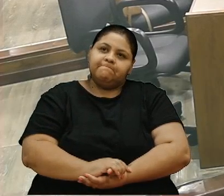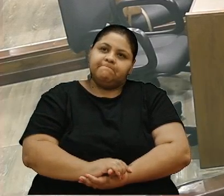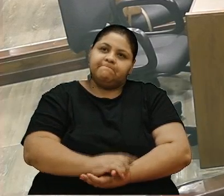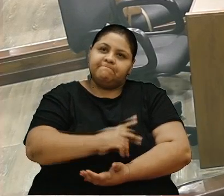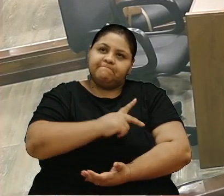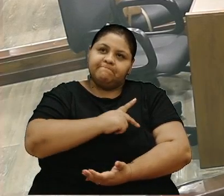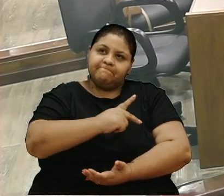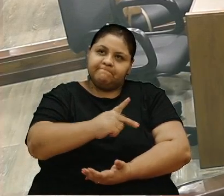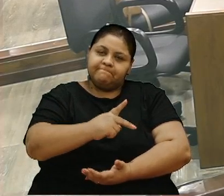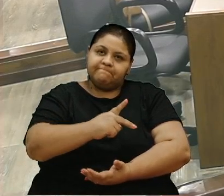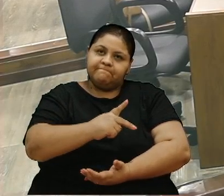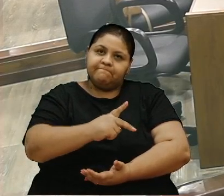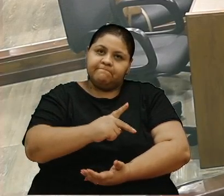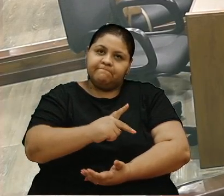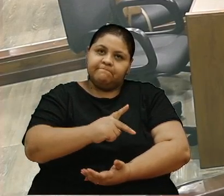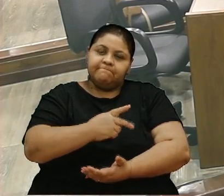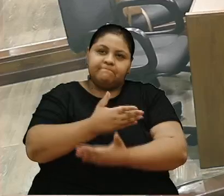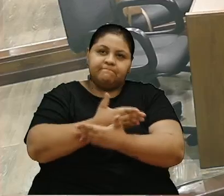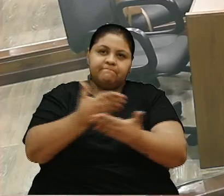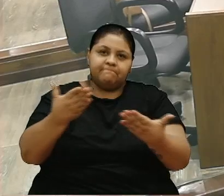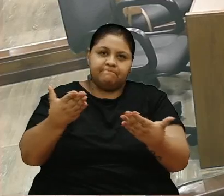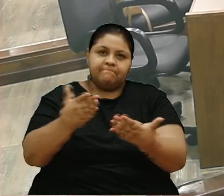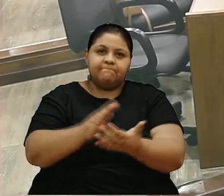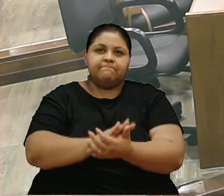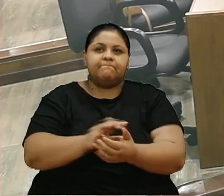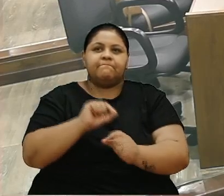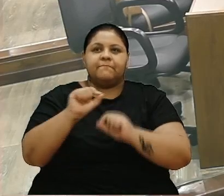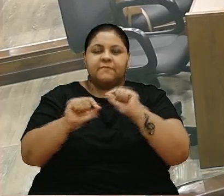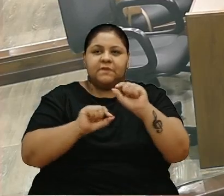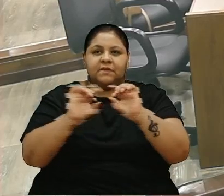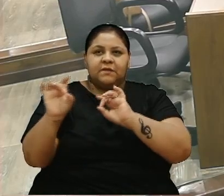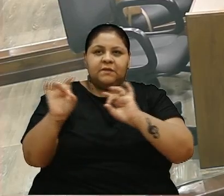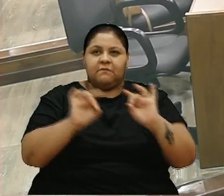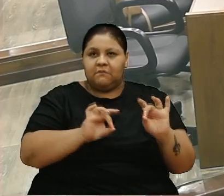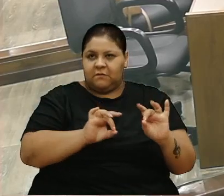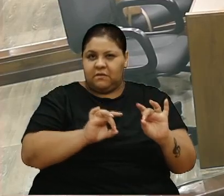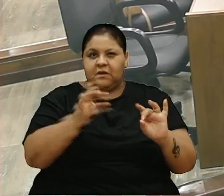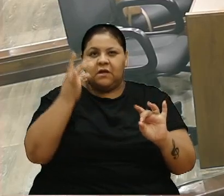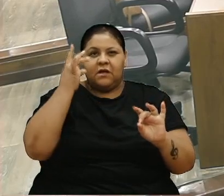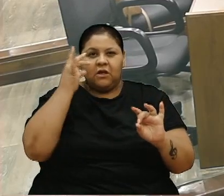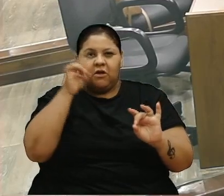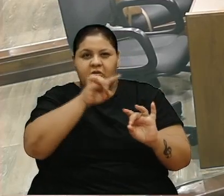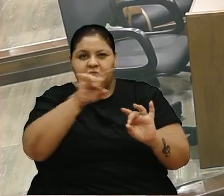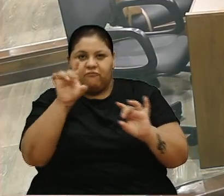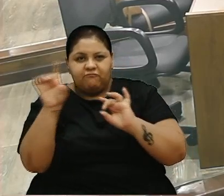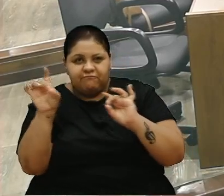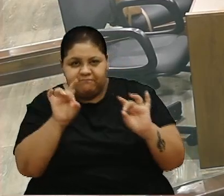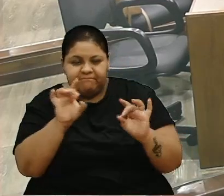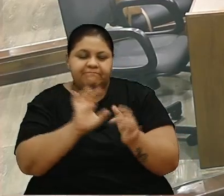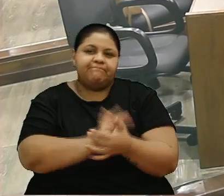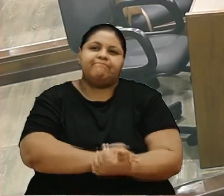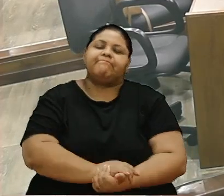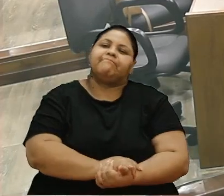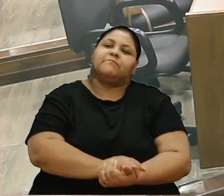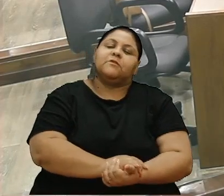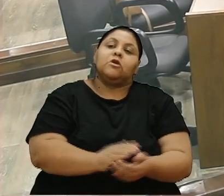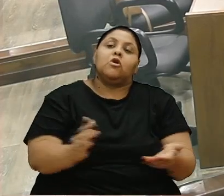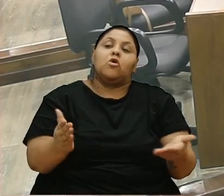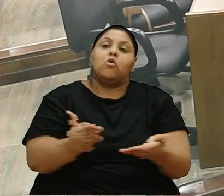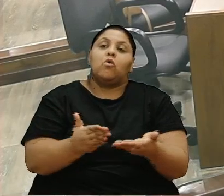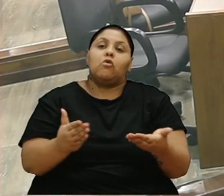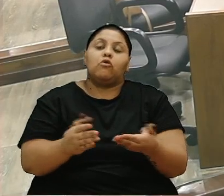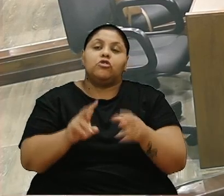Senhor presidente, nobres colegas, a quem nos assiste aqui presencialmente, a você nas nossas redes sociais, eu vim aqui falar de